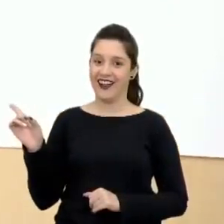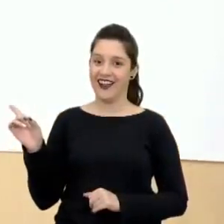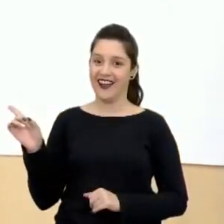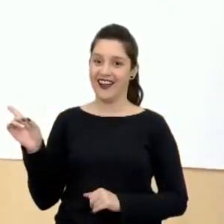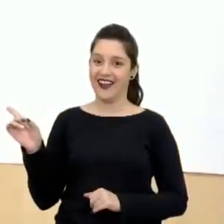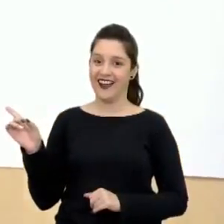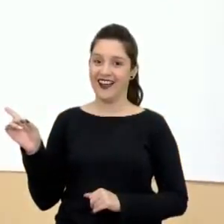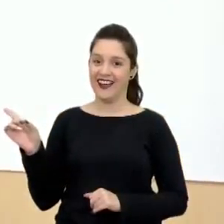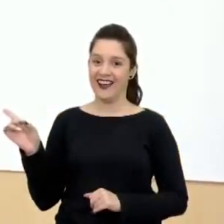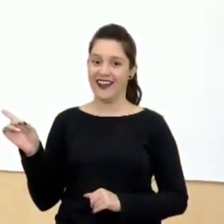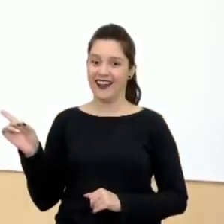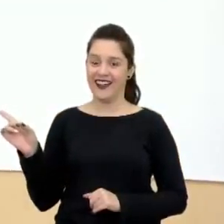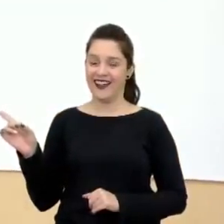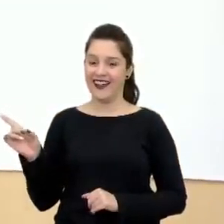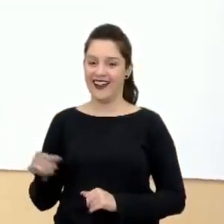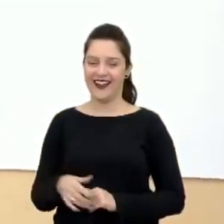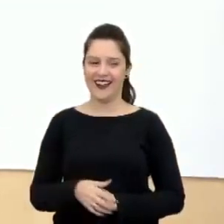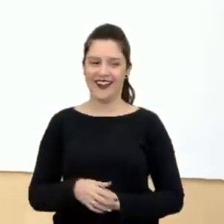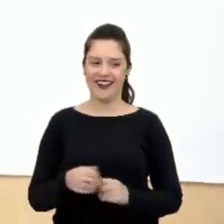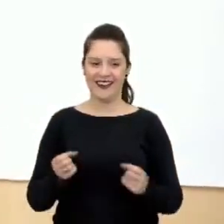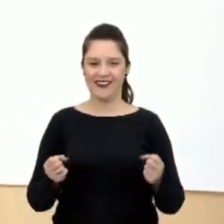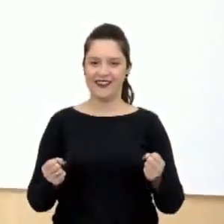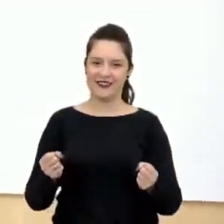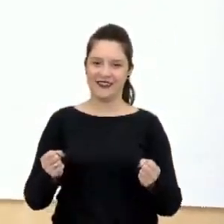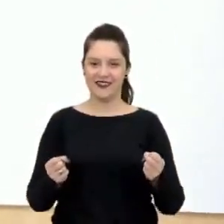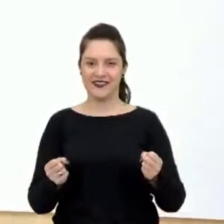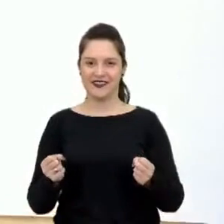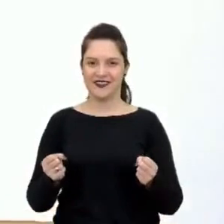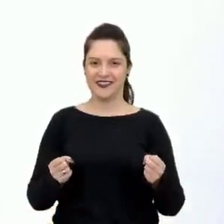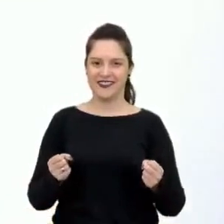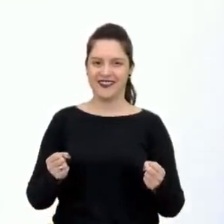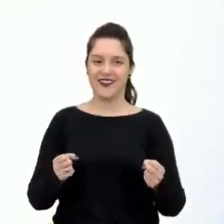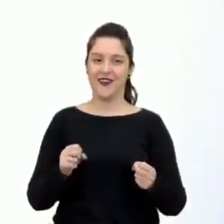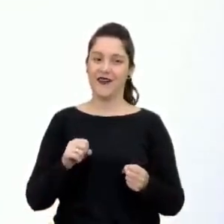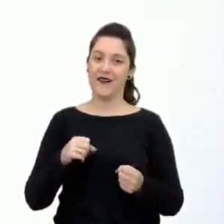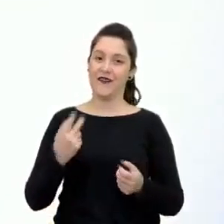E você tem um carrinho que anda. Ou uma escova que limpa a sua casa.